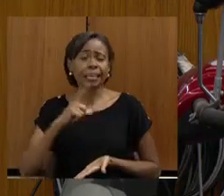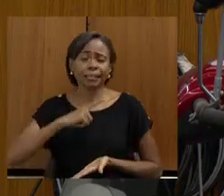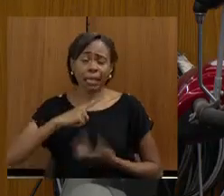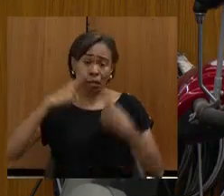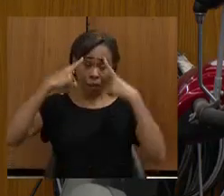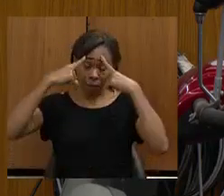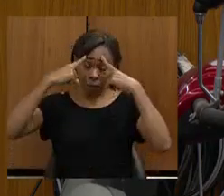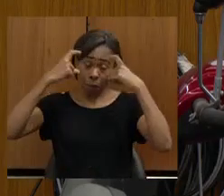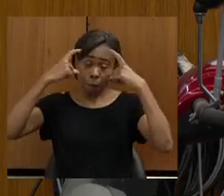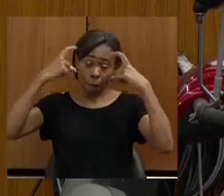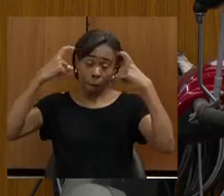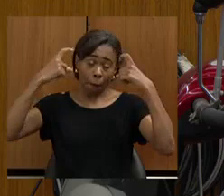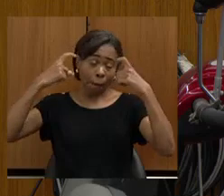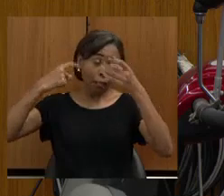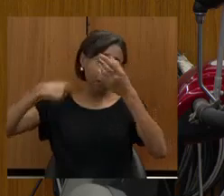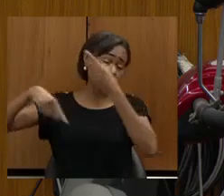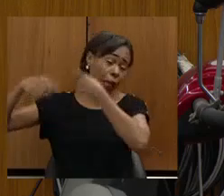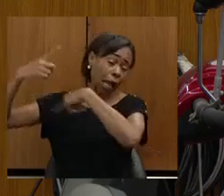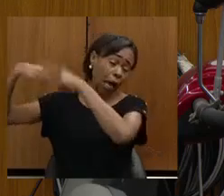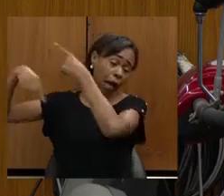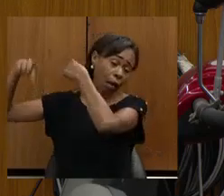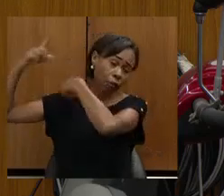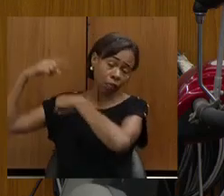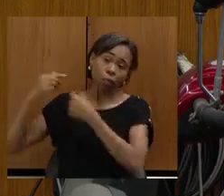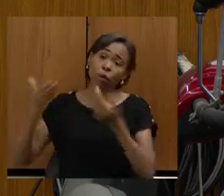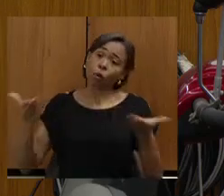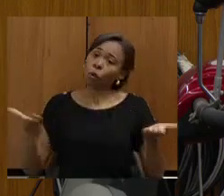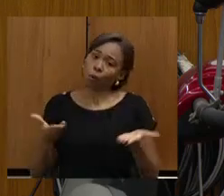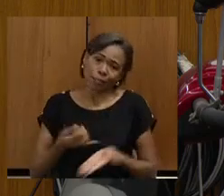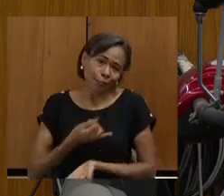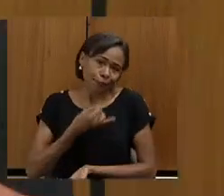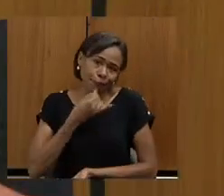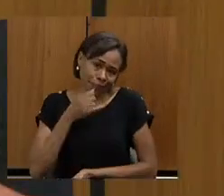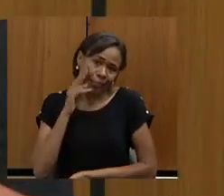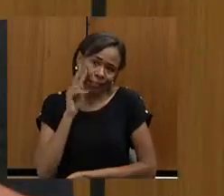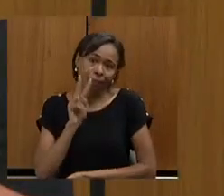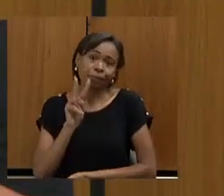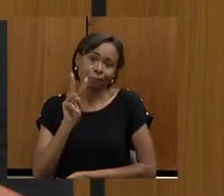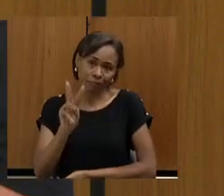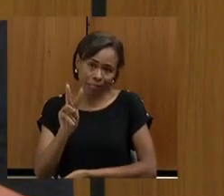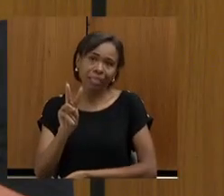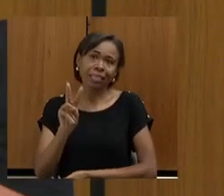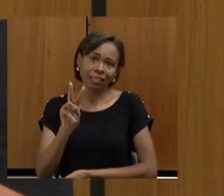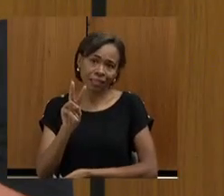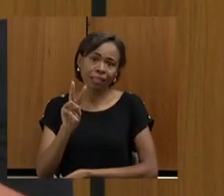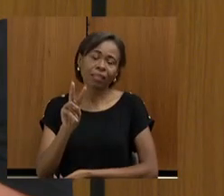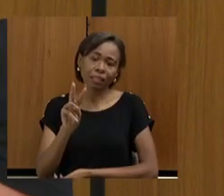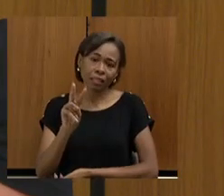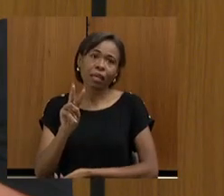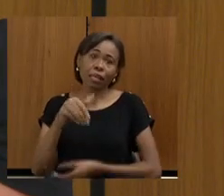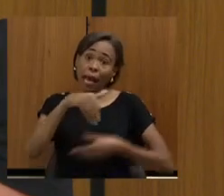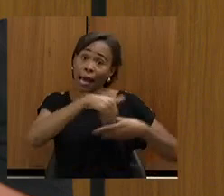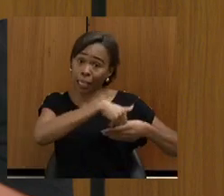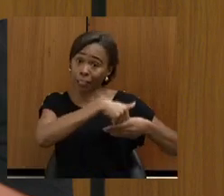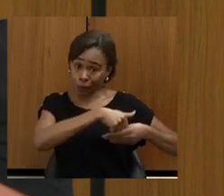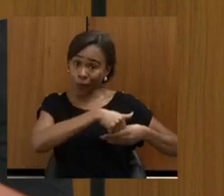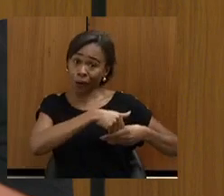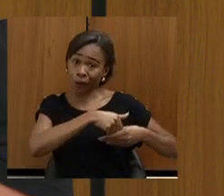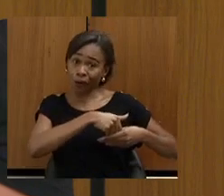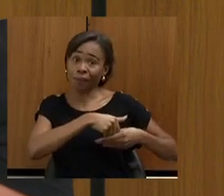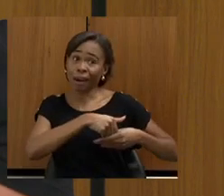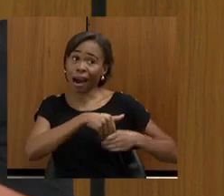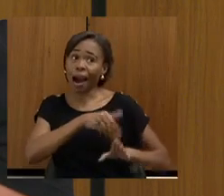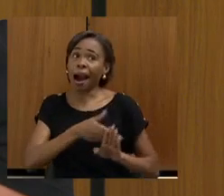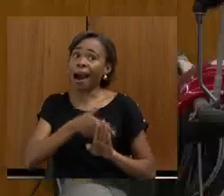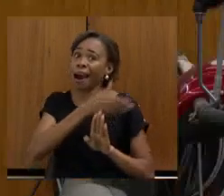vêm. Hoje, infelizmente, nós estamos vendo isso após a eleição, antes e após a